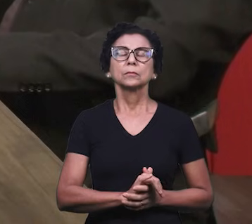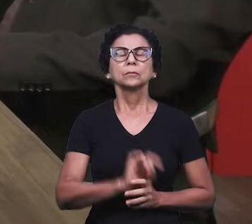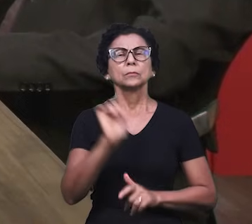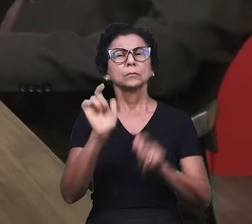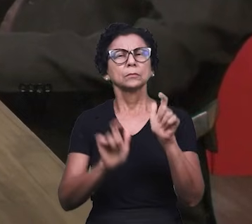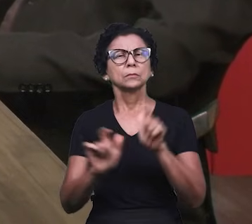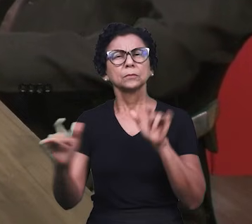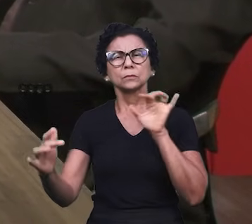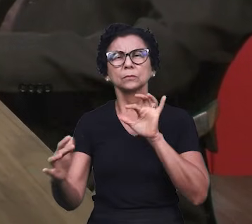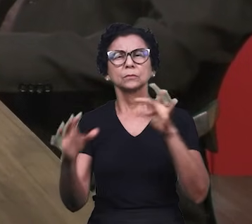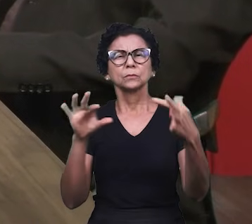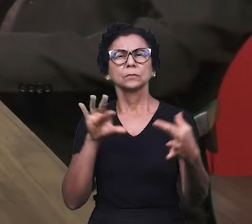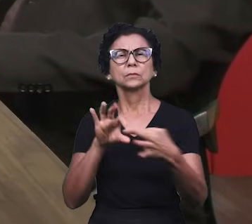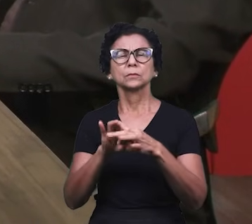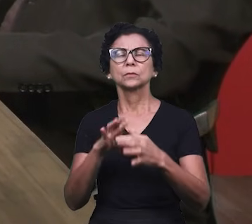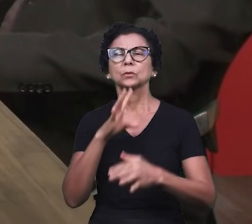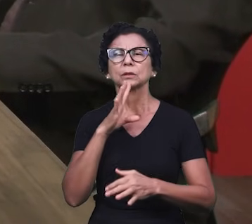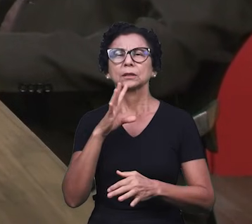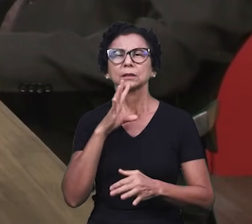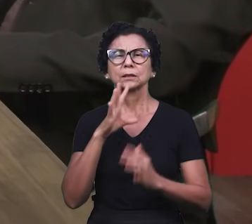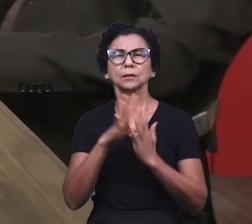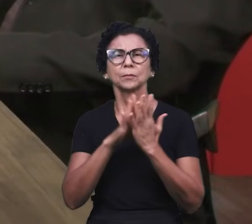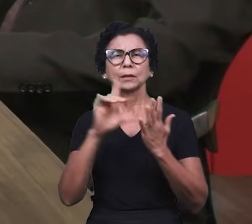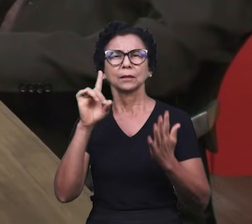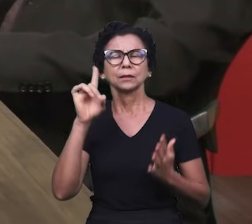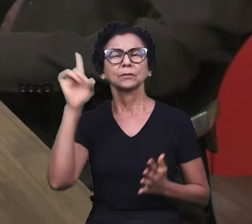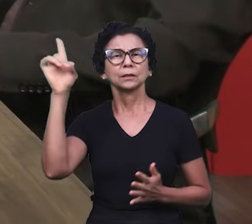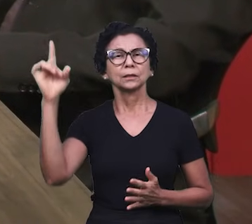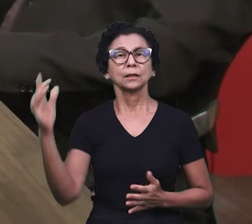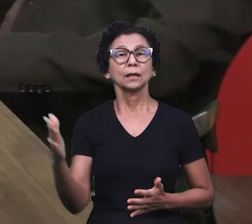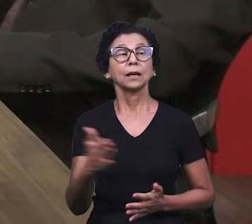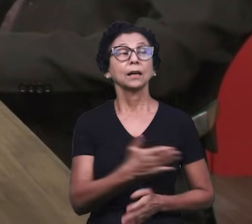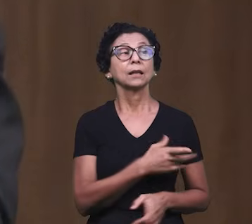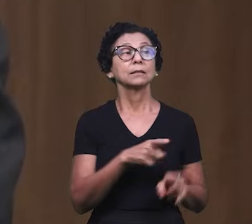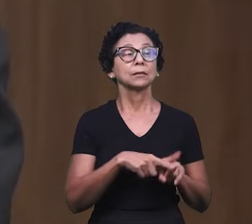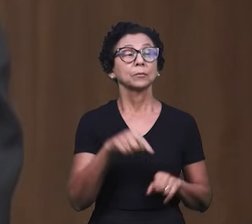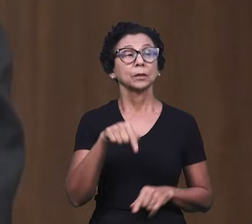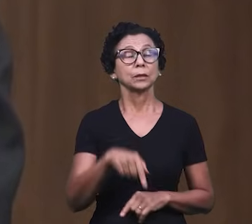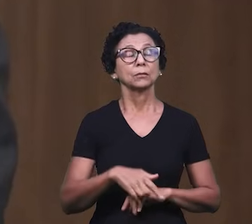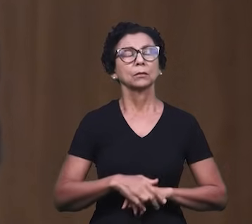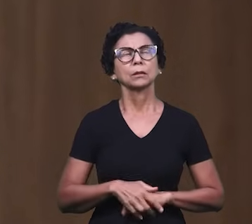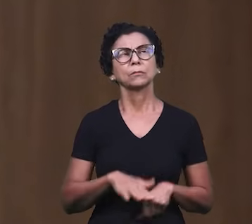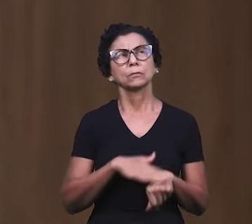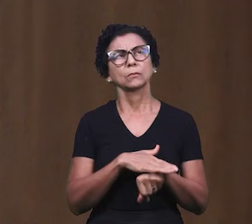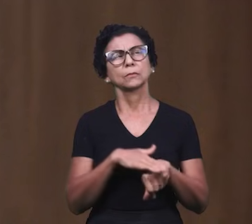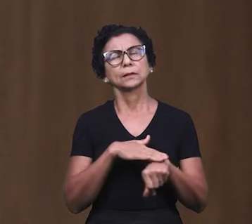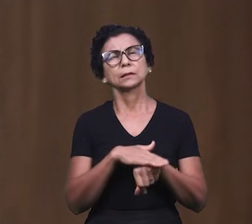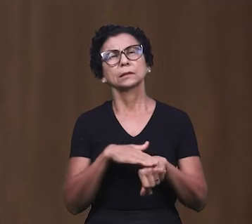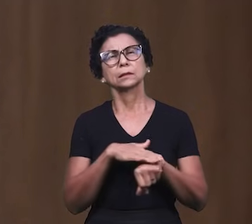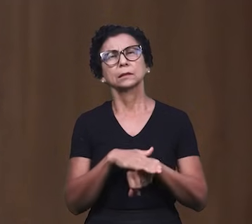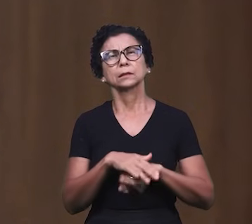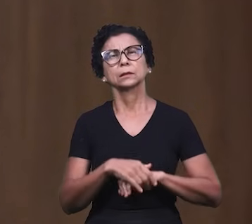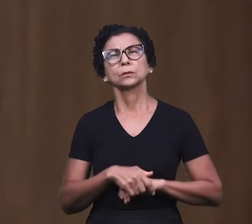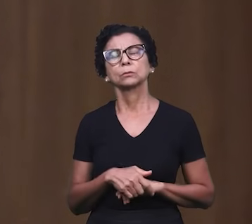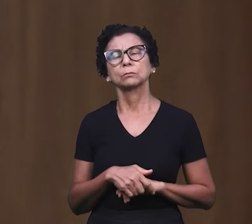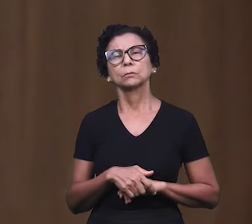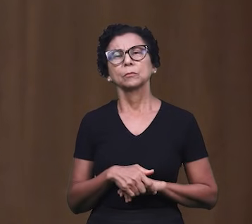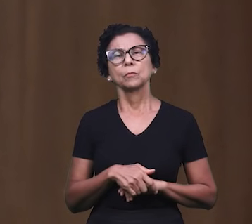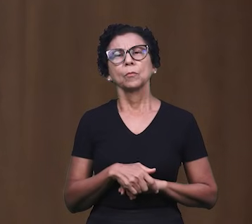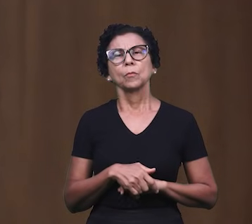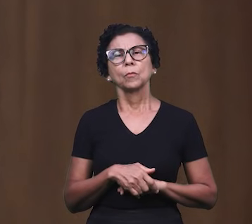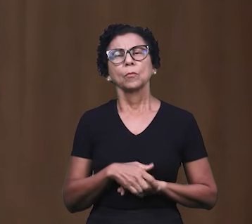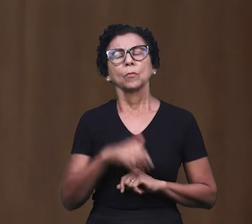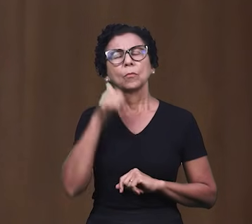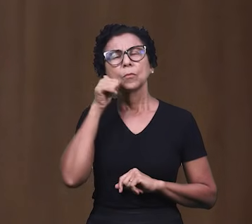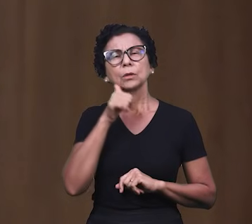testemunho interessante também, né? Eu lembrei aqui também, eu estava conversando com os companheiros aqui, de um testemunho